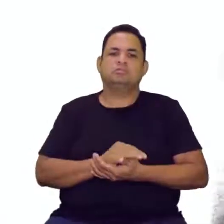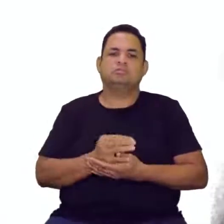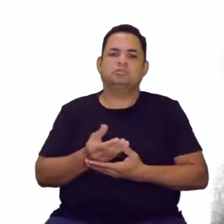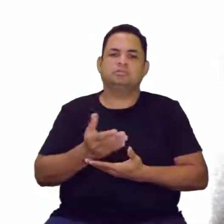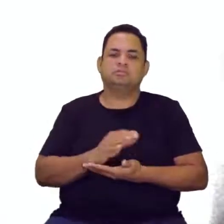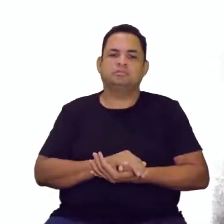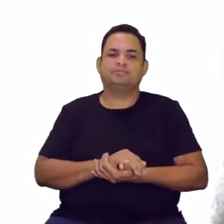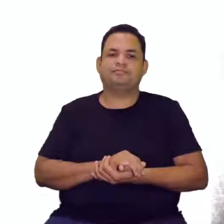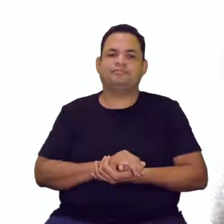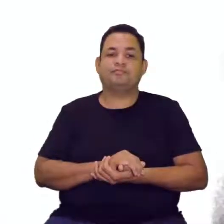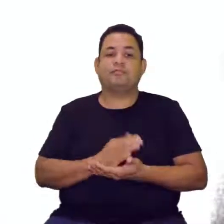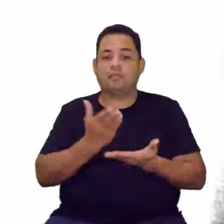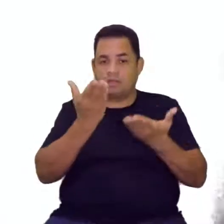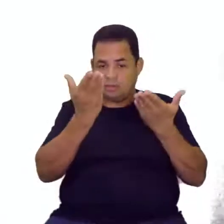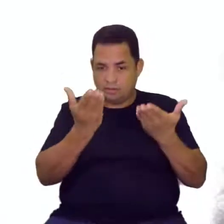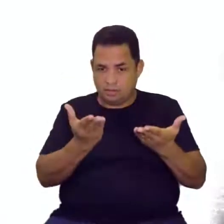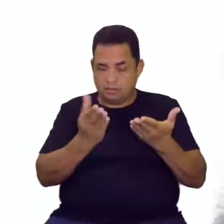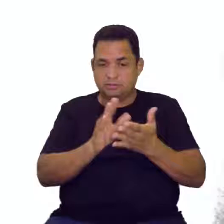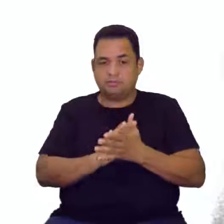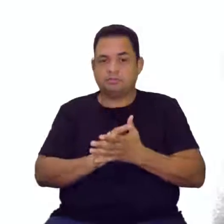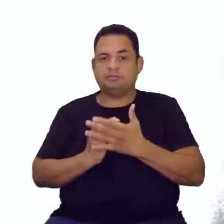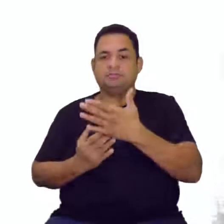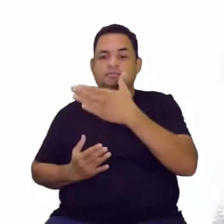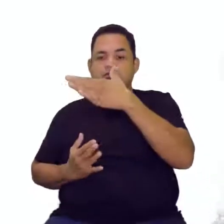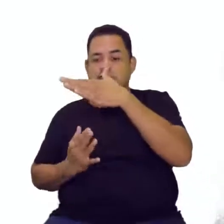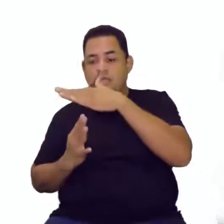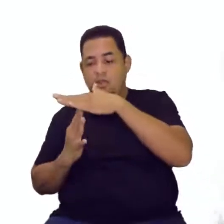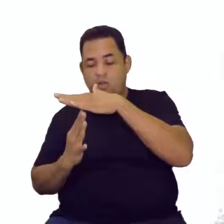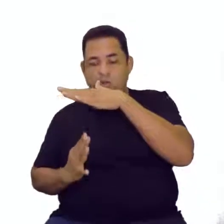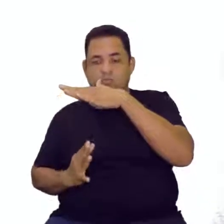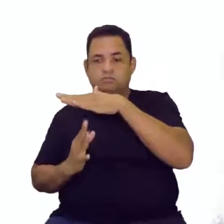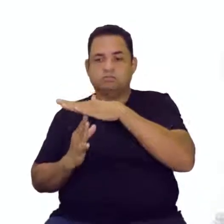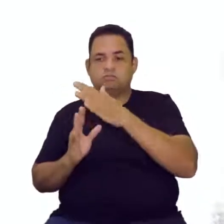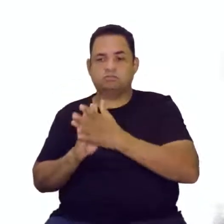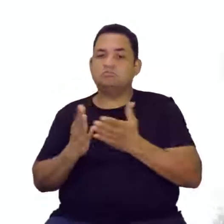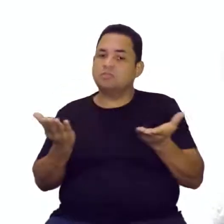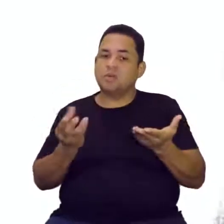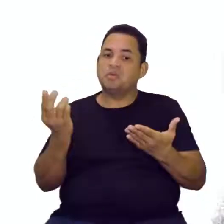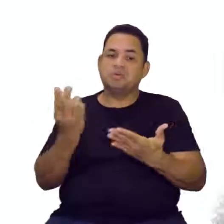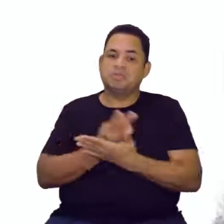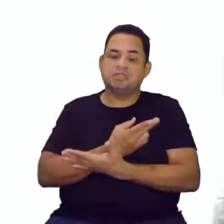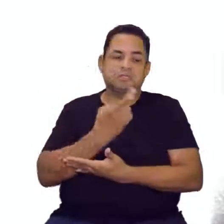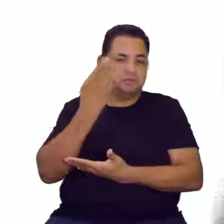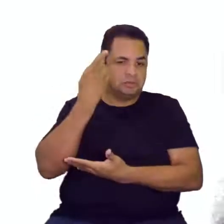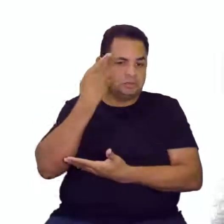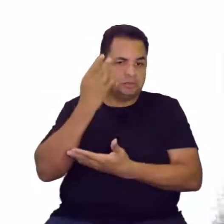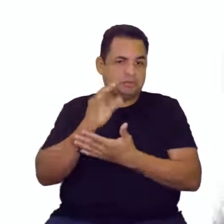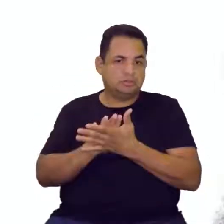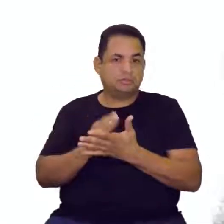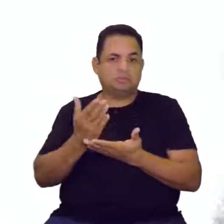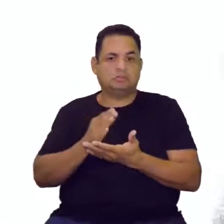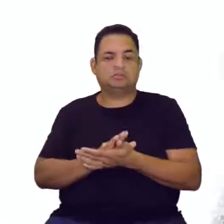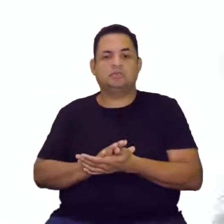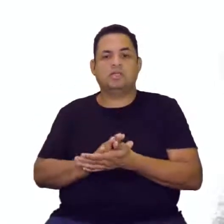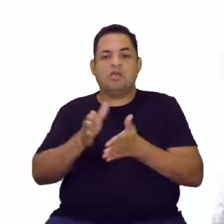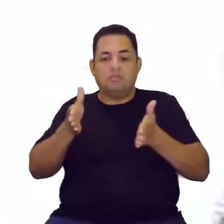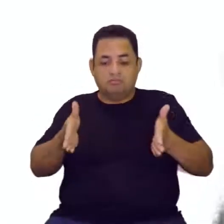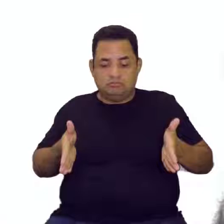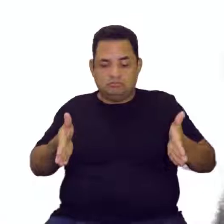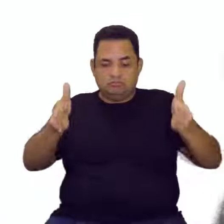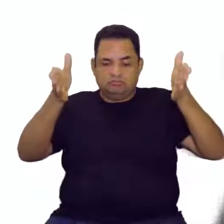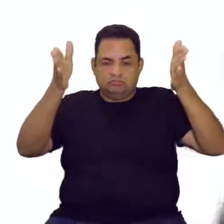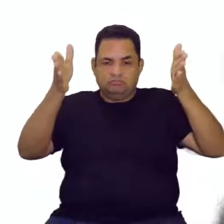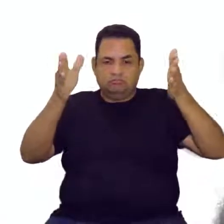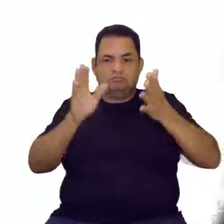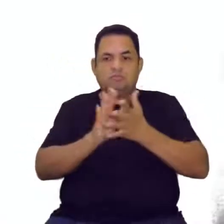É exatamente assim que os gases do efeito estufa vão atuar, como o vidro do carro que